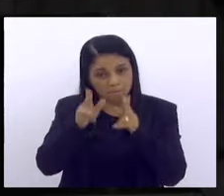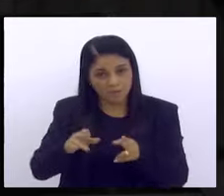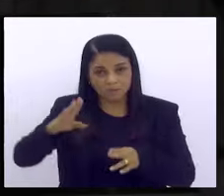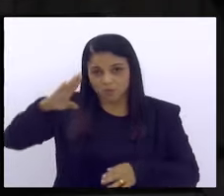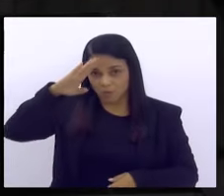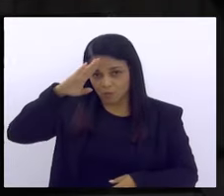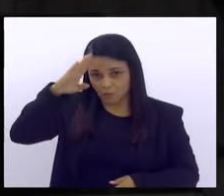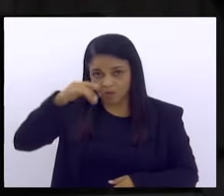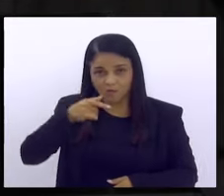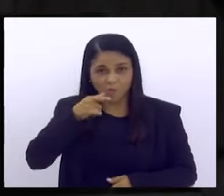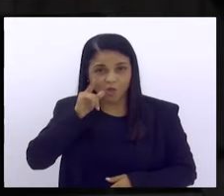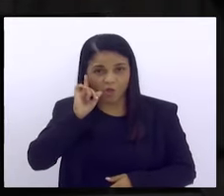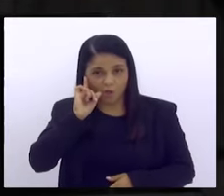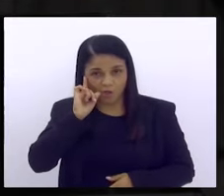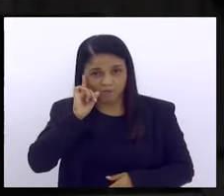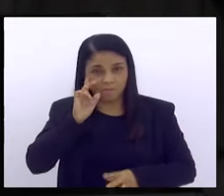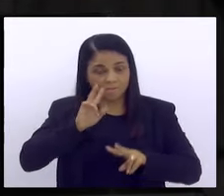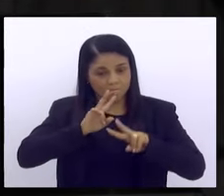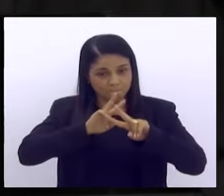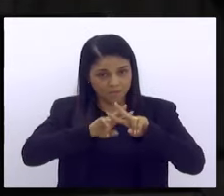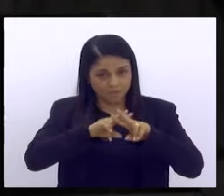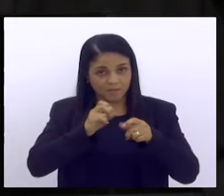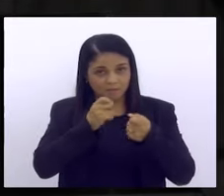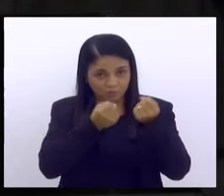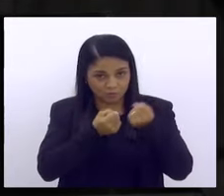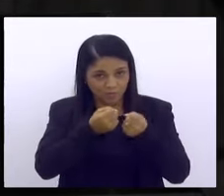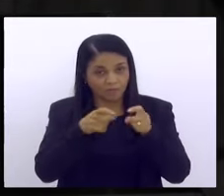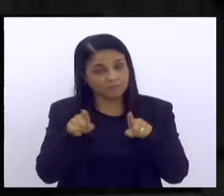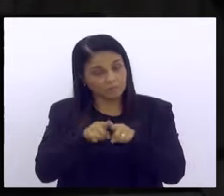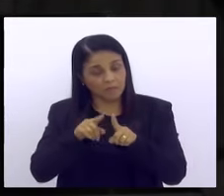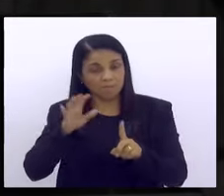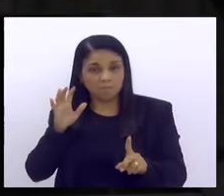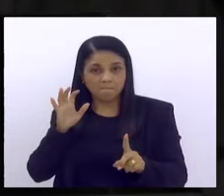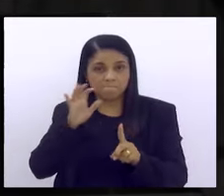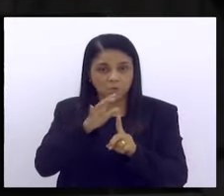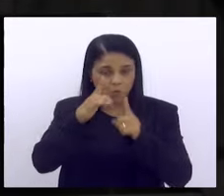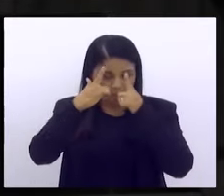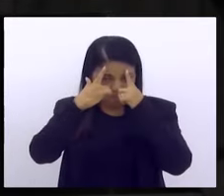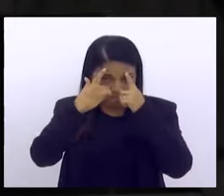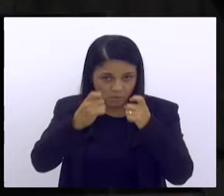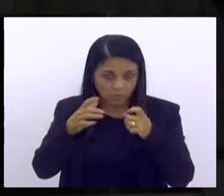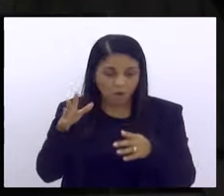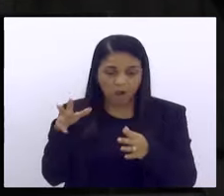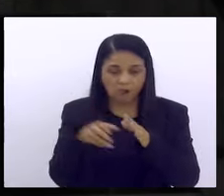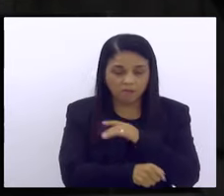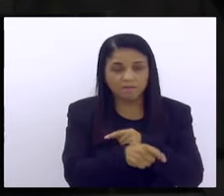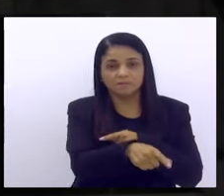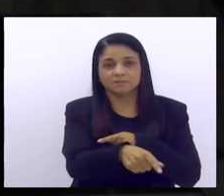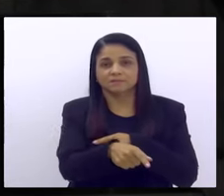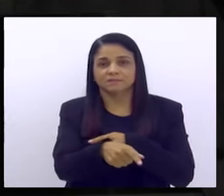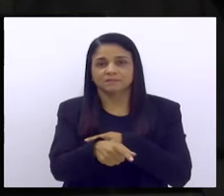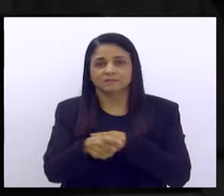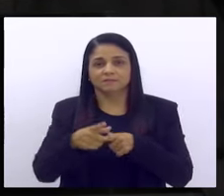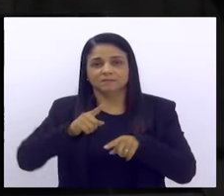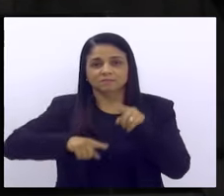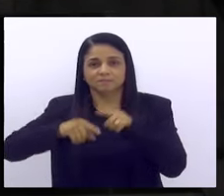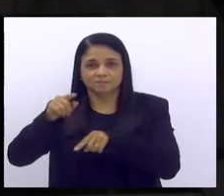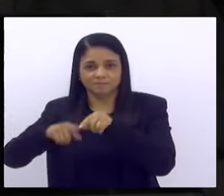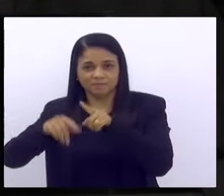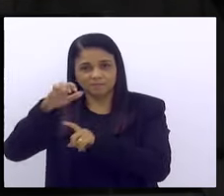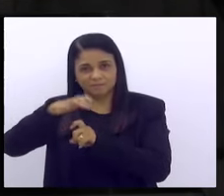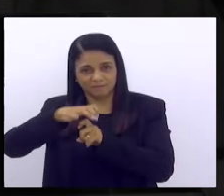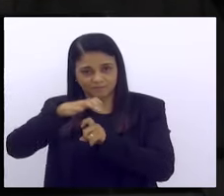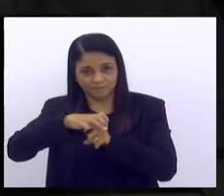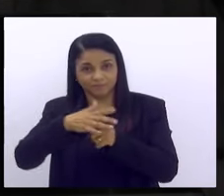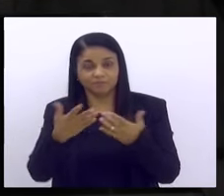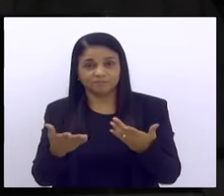que estava ontem de forma arbitrária prendendo os veículos, agridem, batem, tomem mercadoria desse povo. E aí,